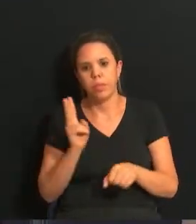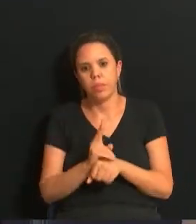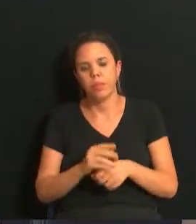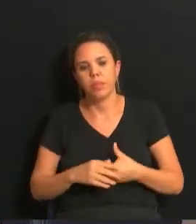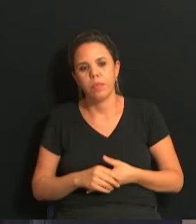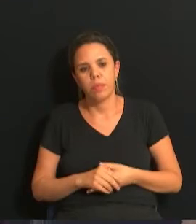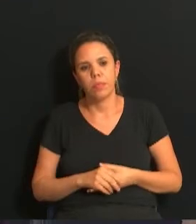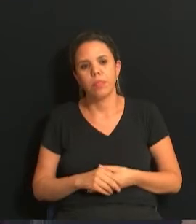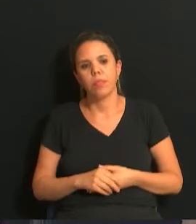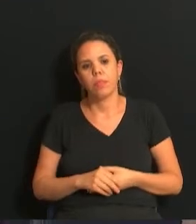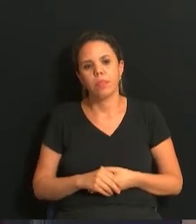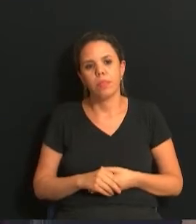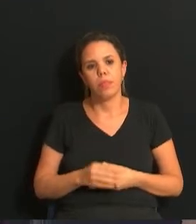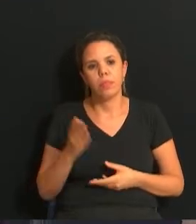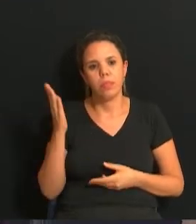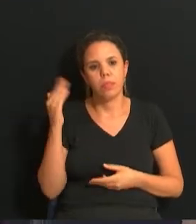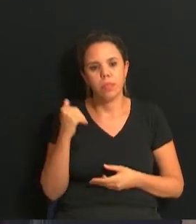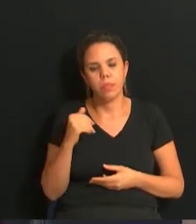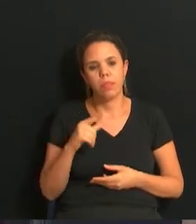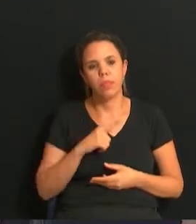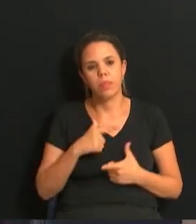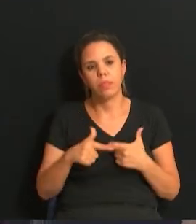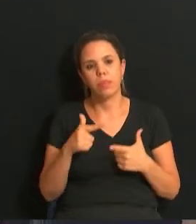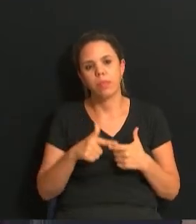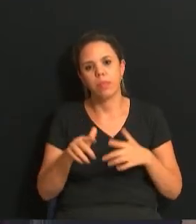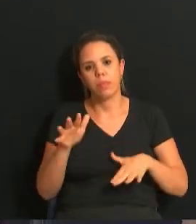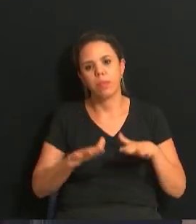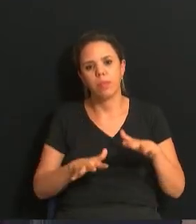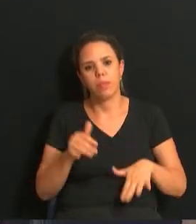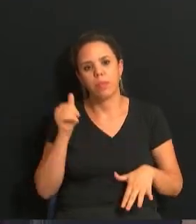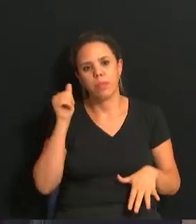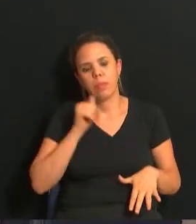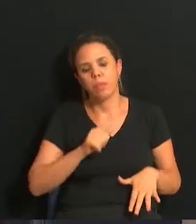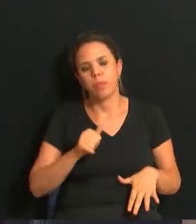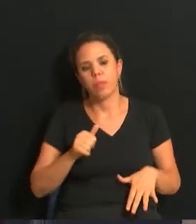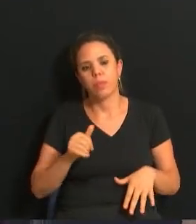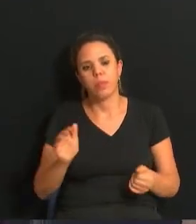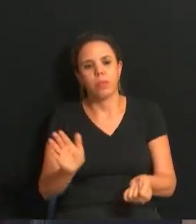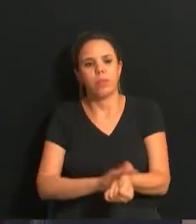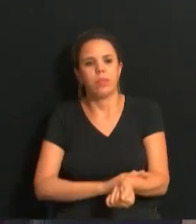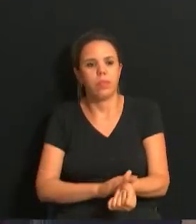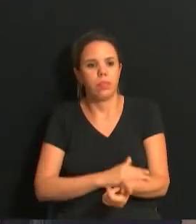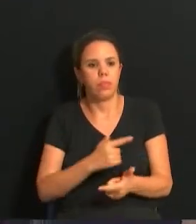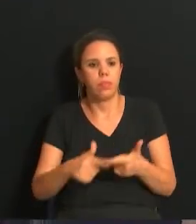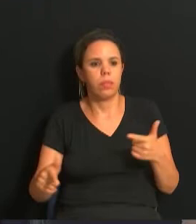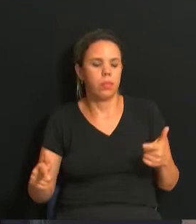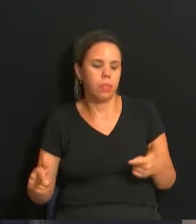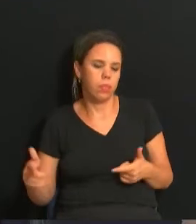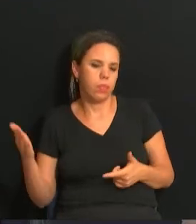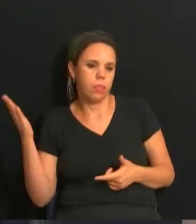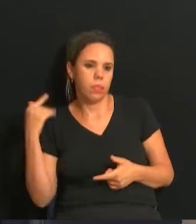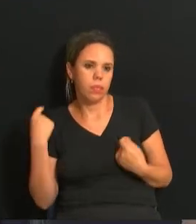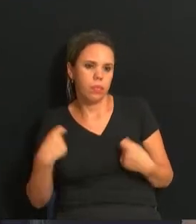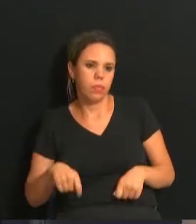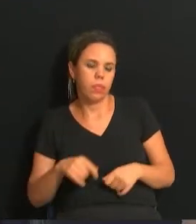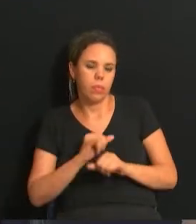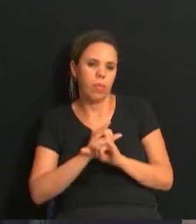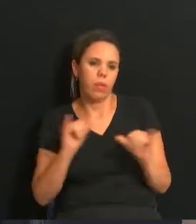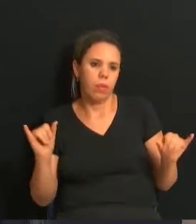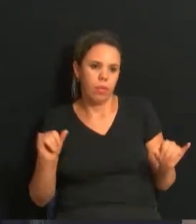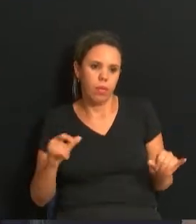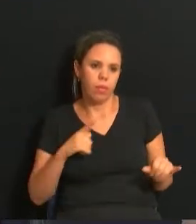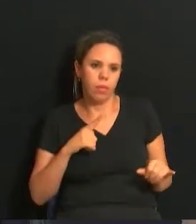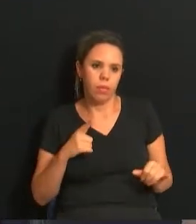protetivas, né? A gente sabe que tem problemas, muitas vezes as mulheres expressam os problemas, eu acho que a gente precisa dizer que existem